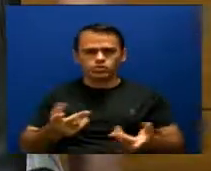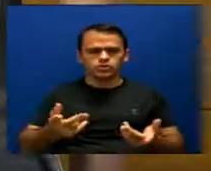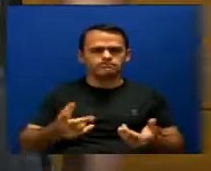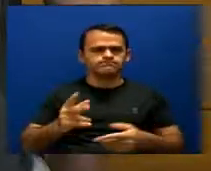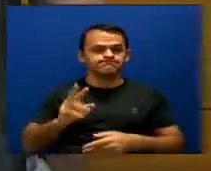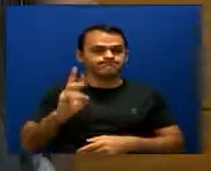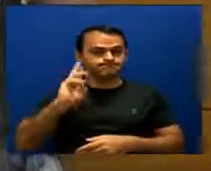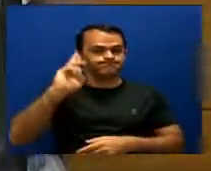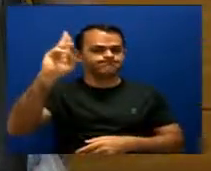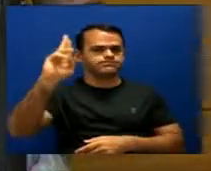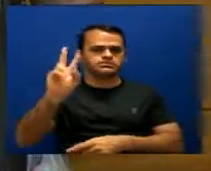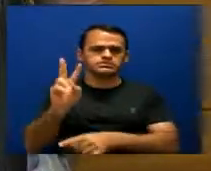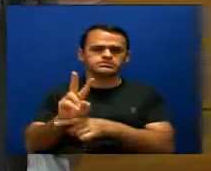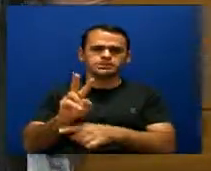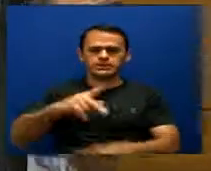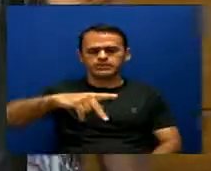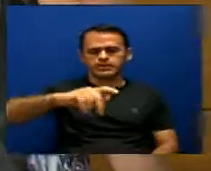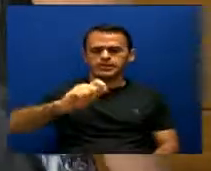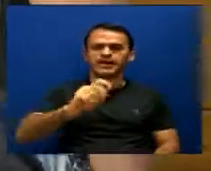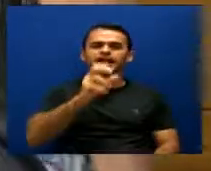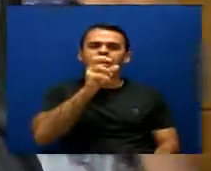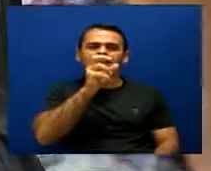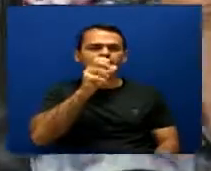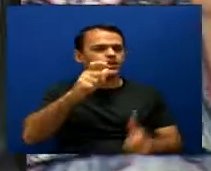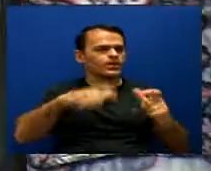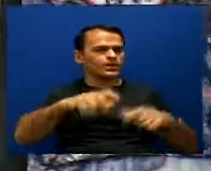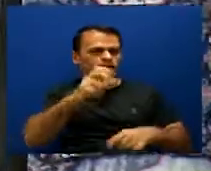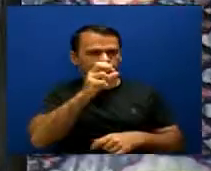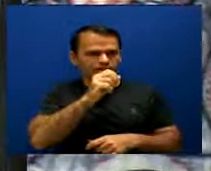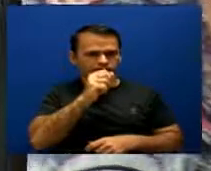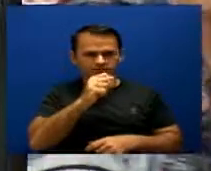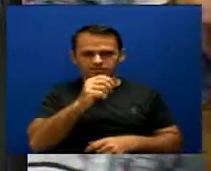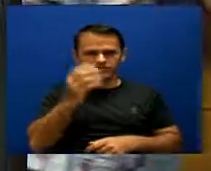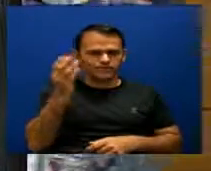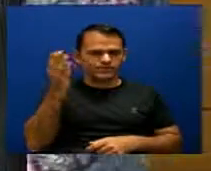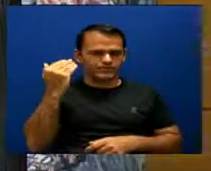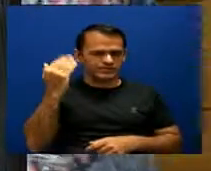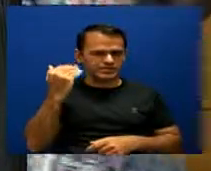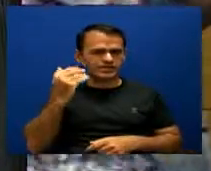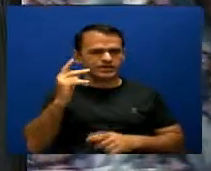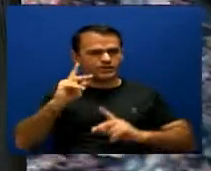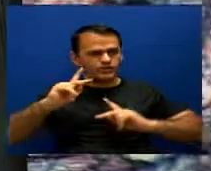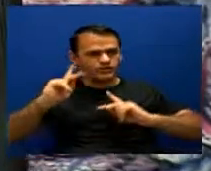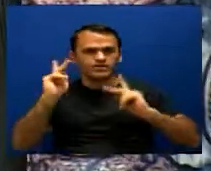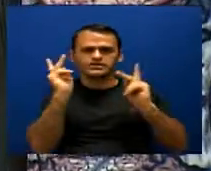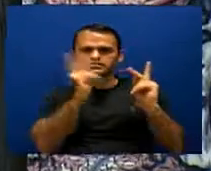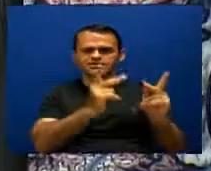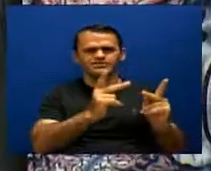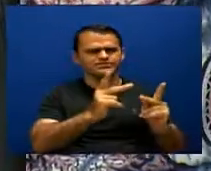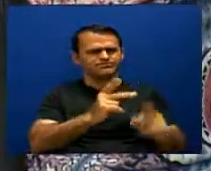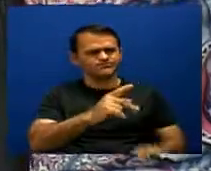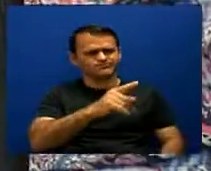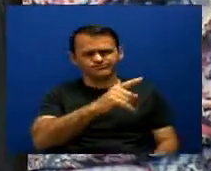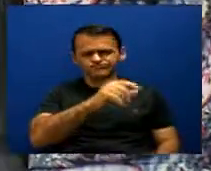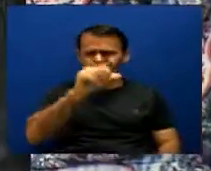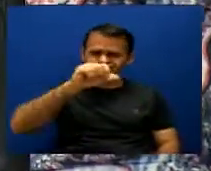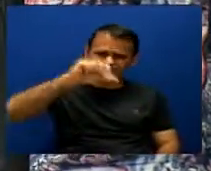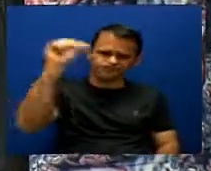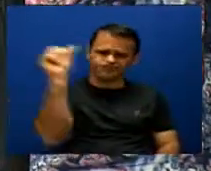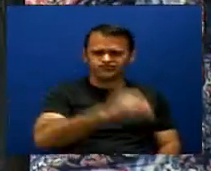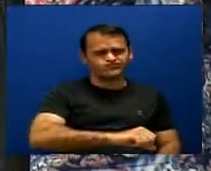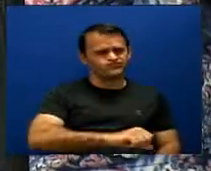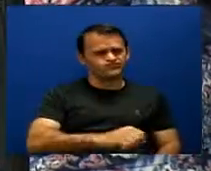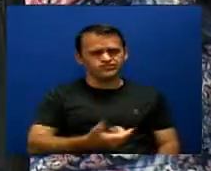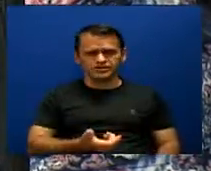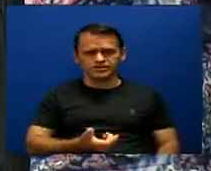responsabilidade grande. O PA do Laranjeiras, quando eu entrei aqui no Legislativo, eu fui fazer uma visita, está absurdamente pior do que